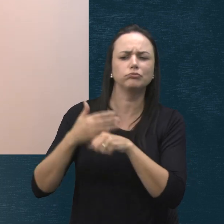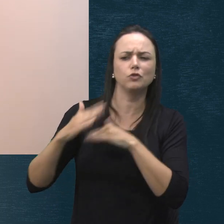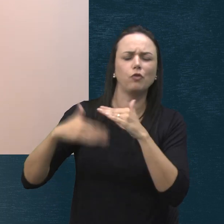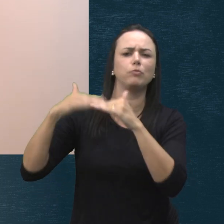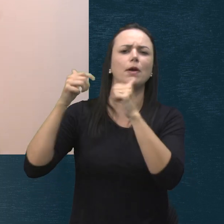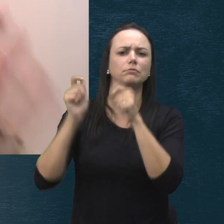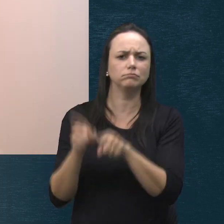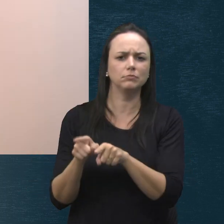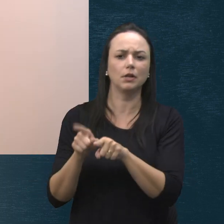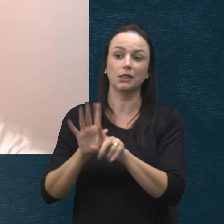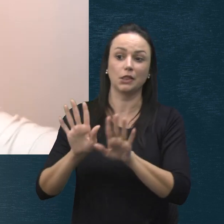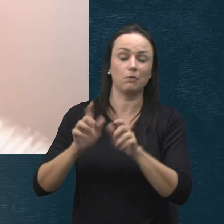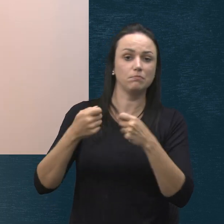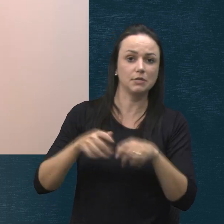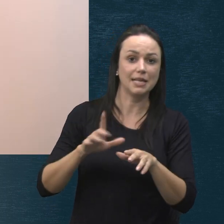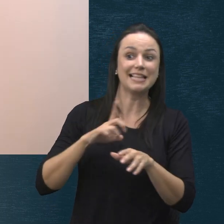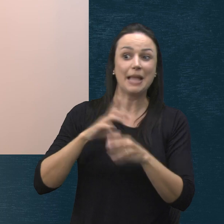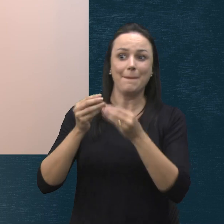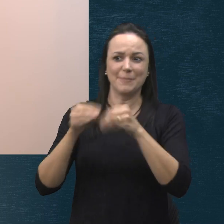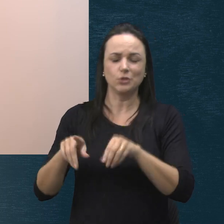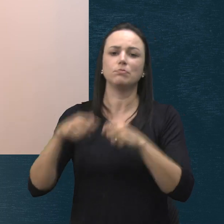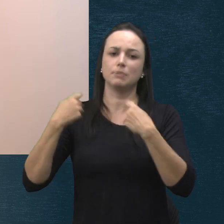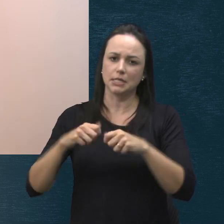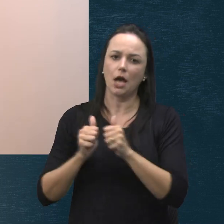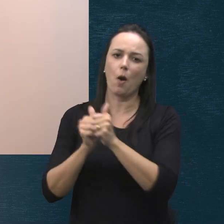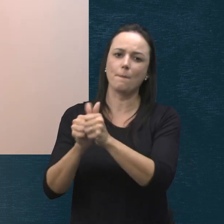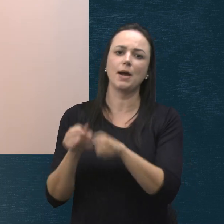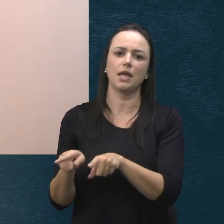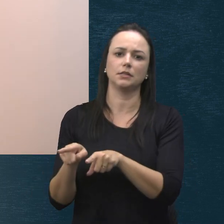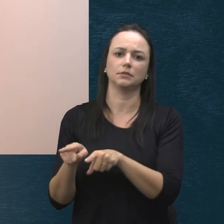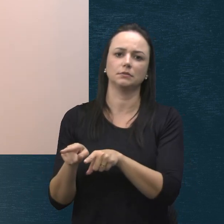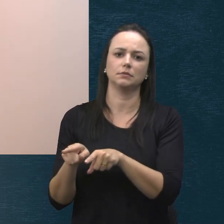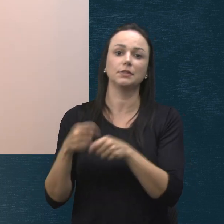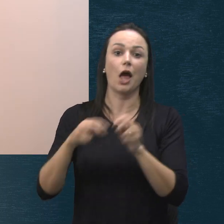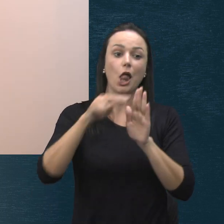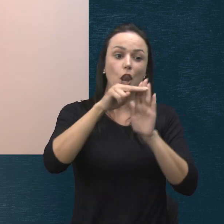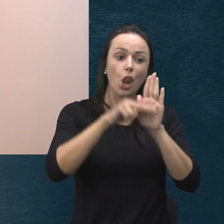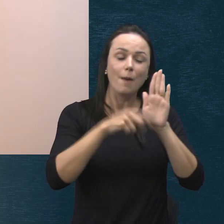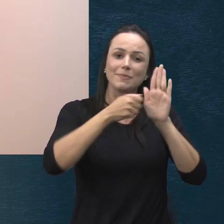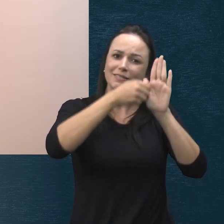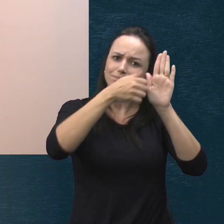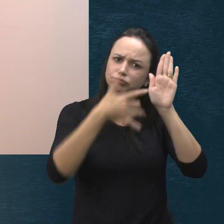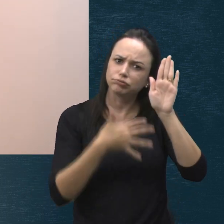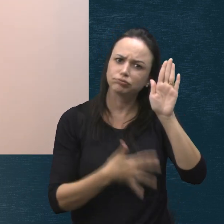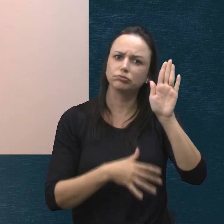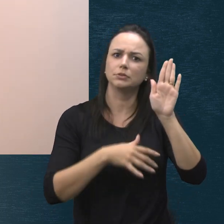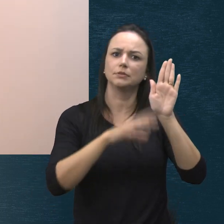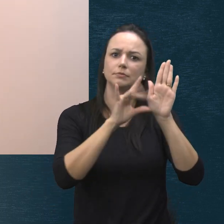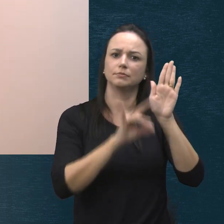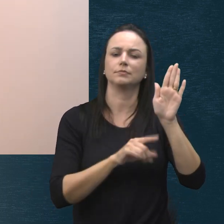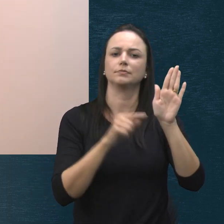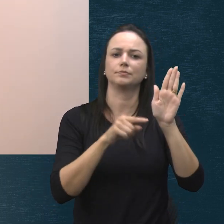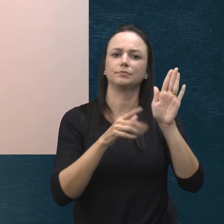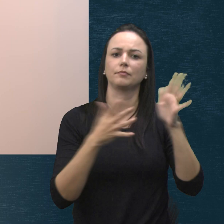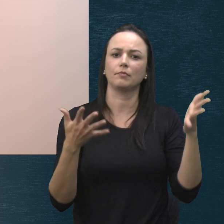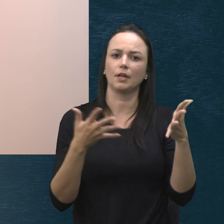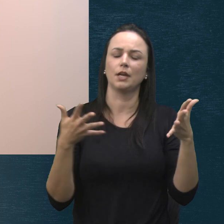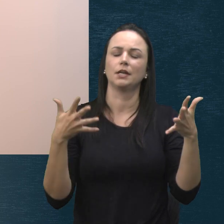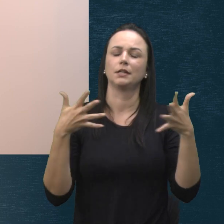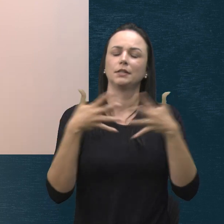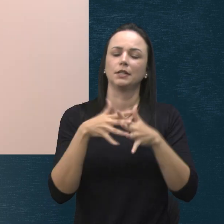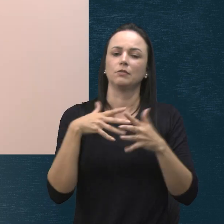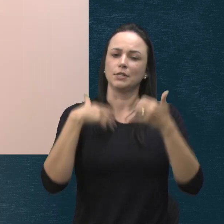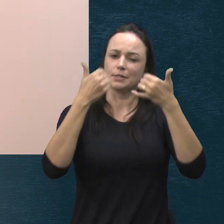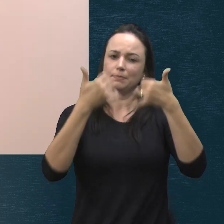então ele não precisa. Mas se houver prejuízo, ele precisa. Então a norma precisa ser mais descritiva. Essa norma é muito complicada, agora que eu vou explicar uma coisa